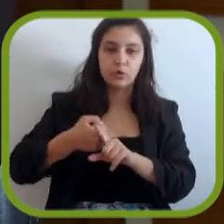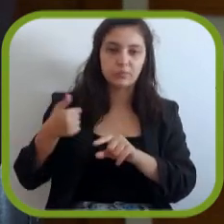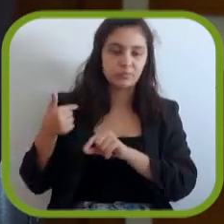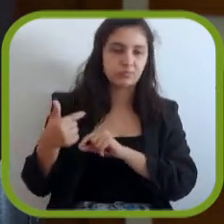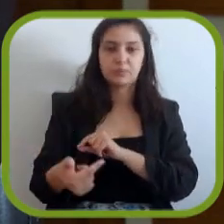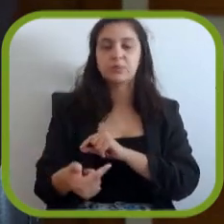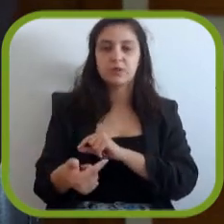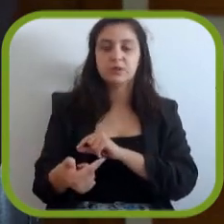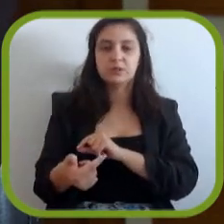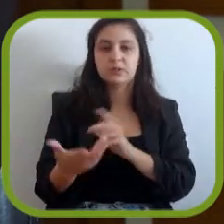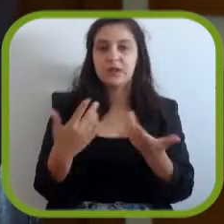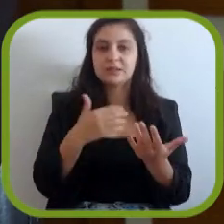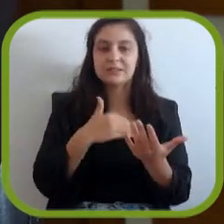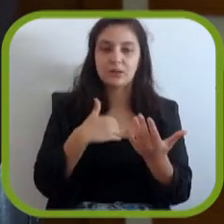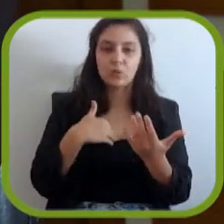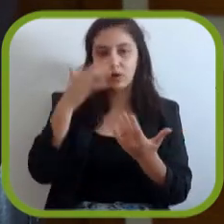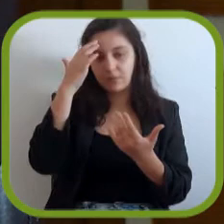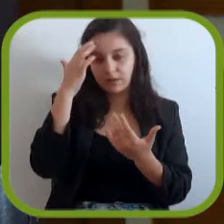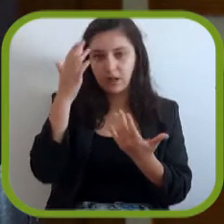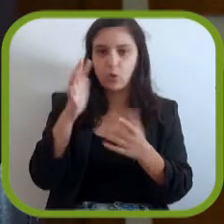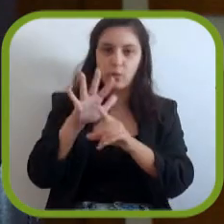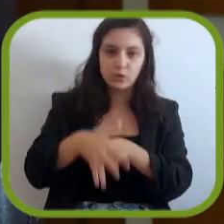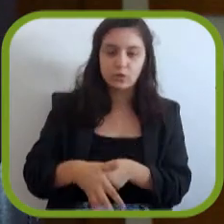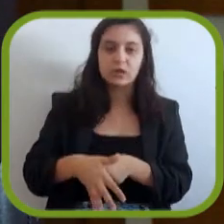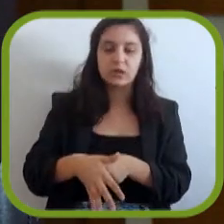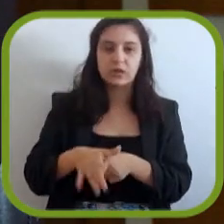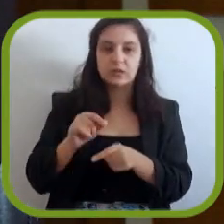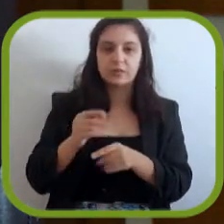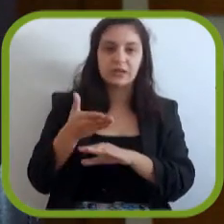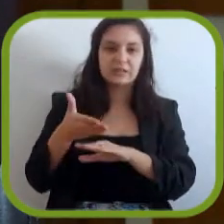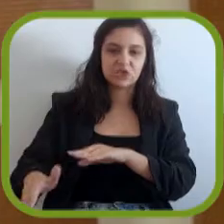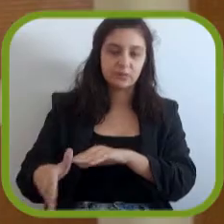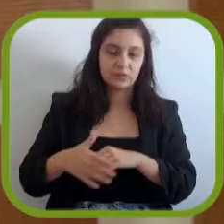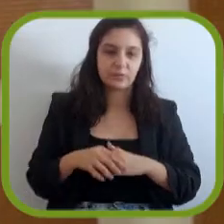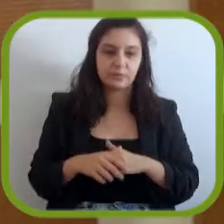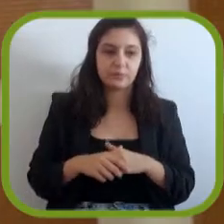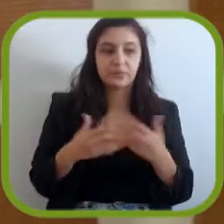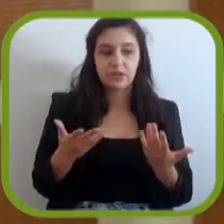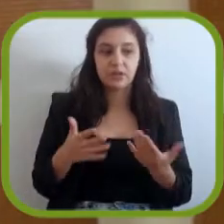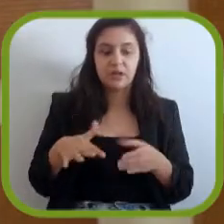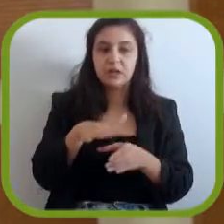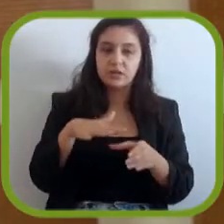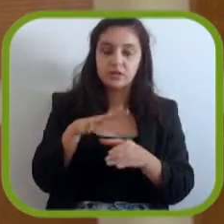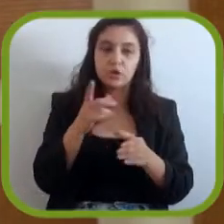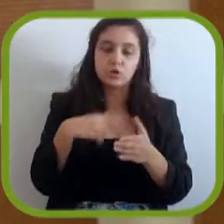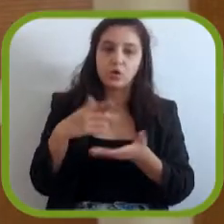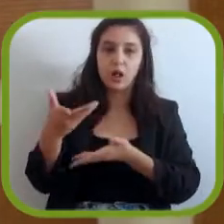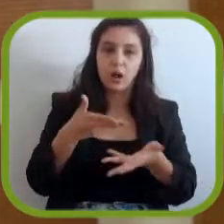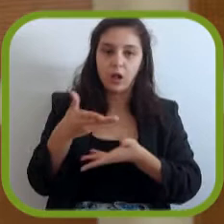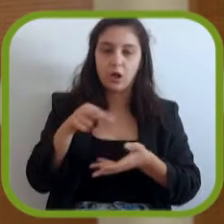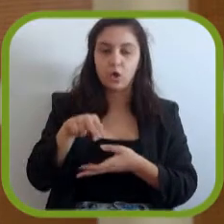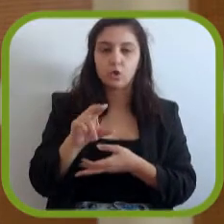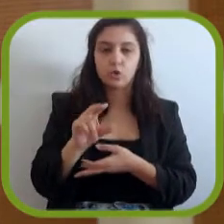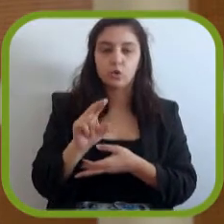lutam diariamente contra o estigma da saúde mental, o preconceito e a discriminação. Neste Panorâmica vamos estar